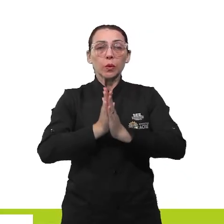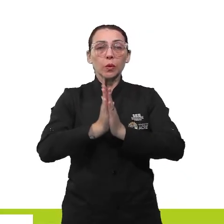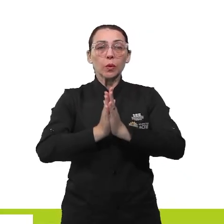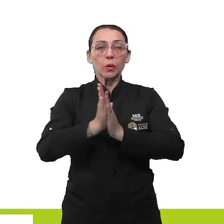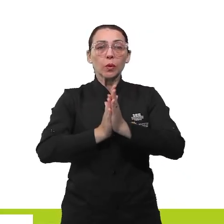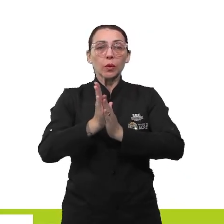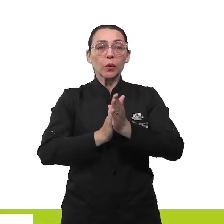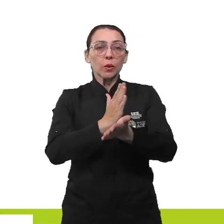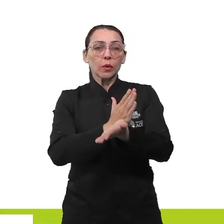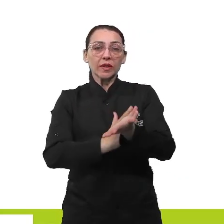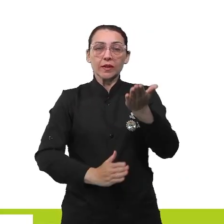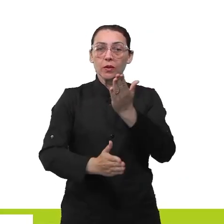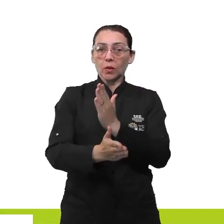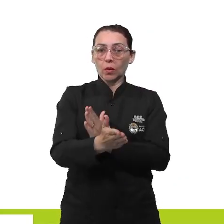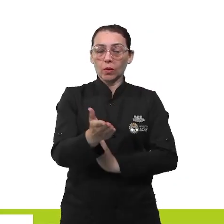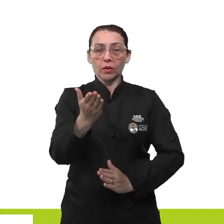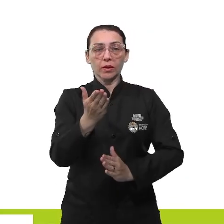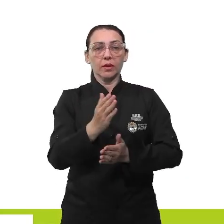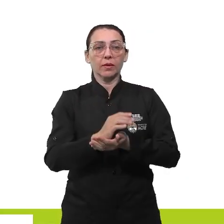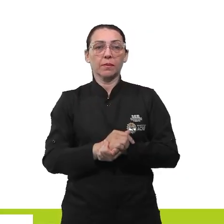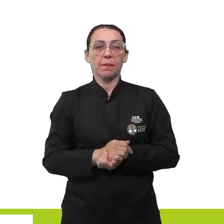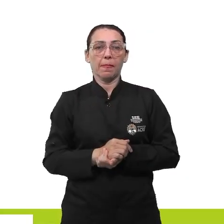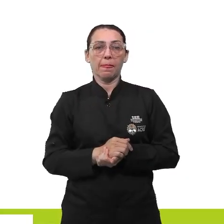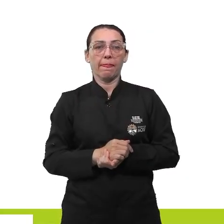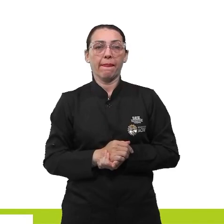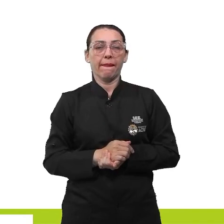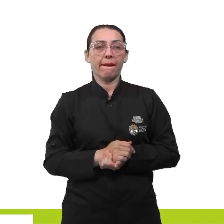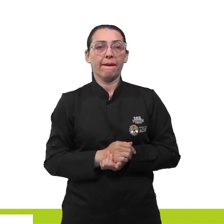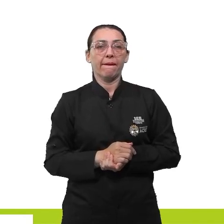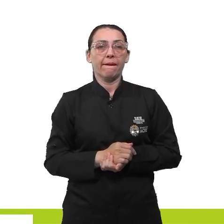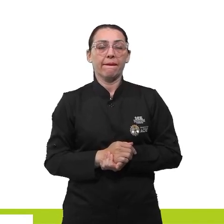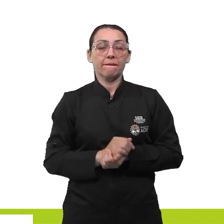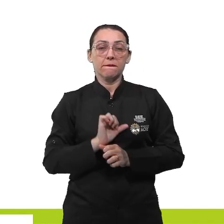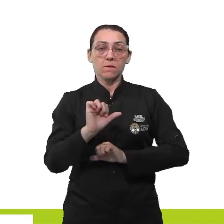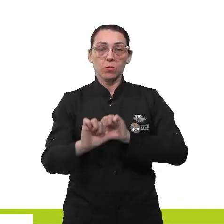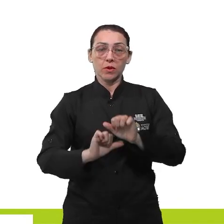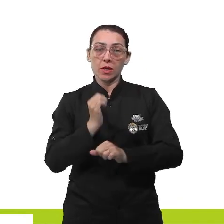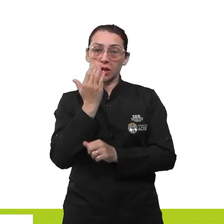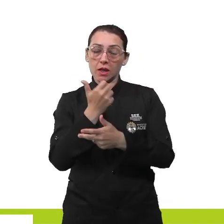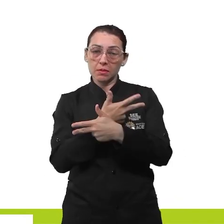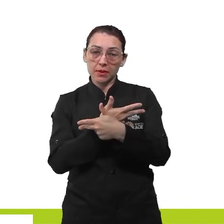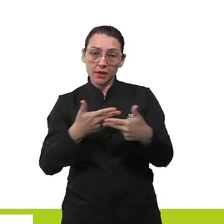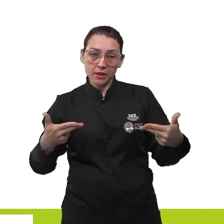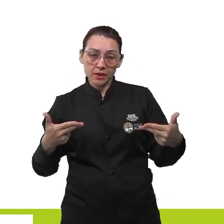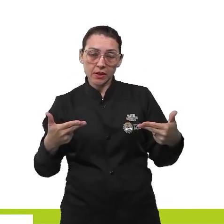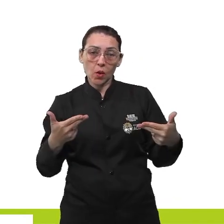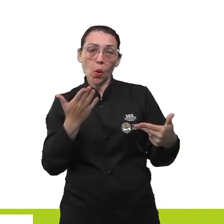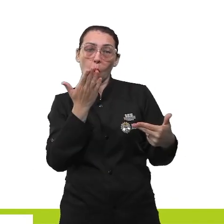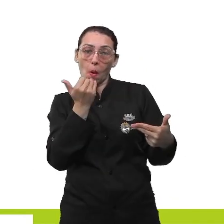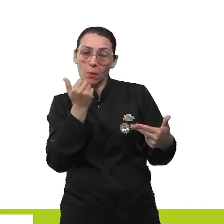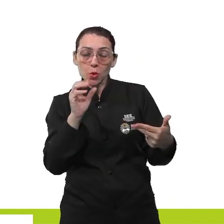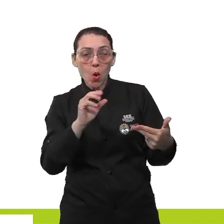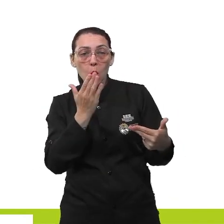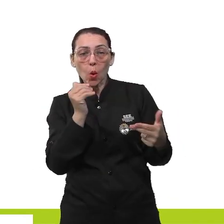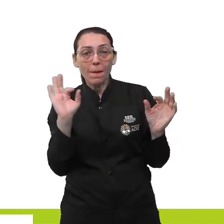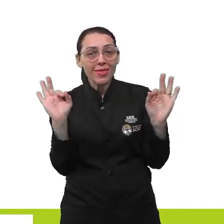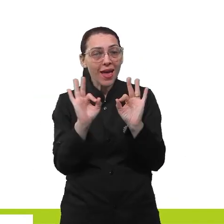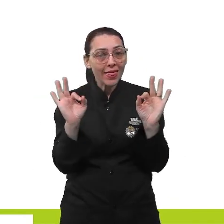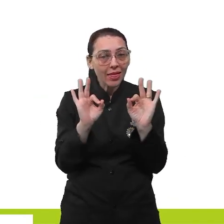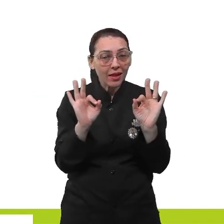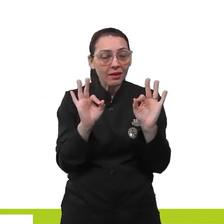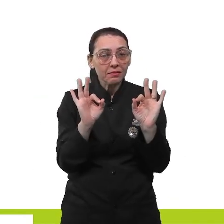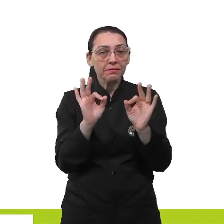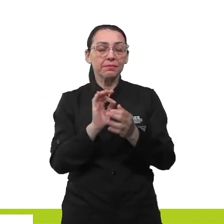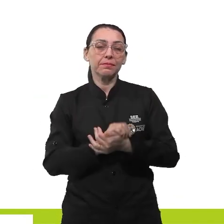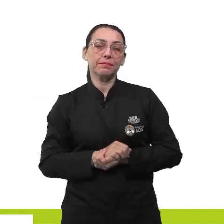mutila, se corta, né? Câmbios na alimentação, ou seja, mudanças na alimentação. Ou come muito, ou come pouco, ou não come